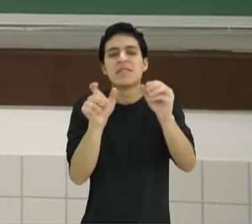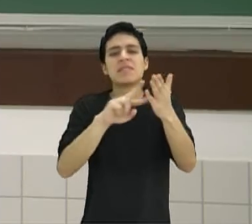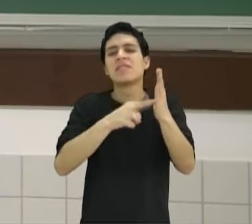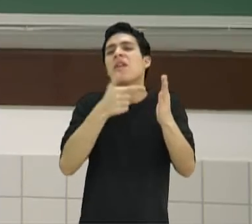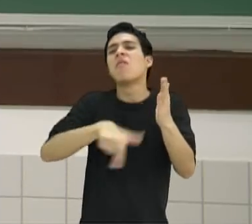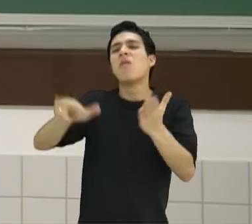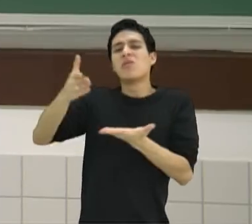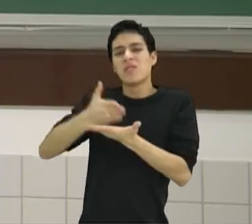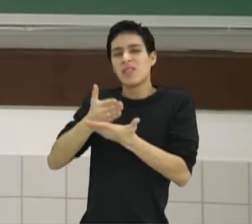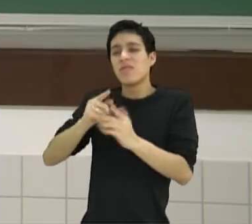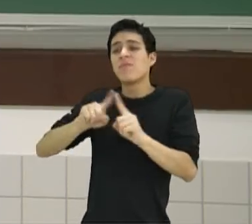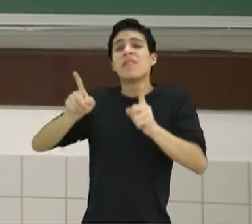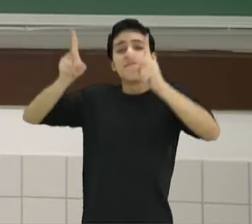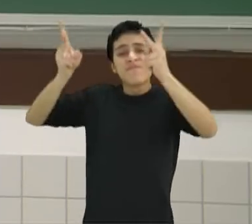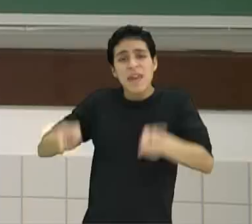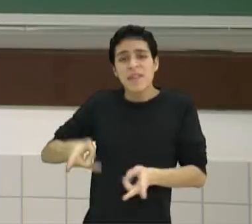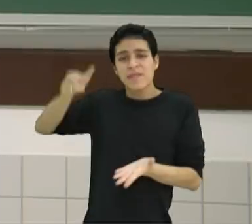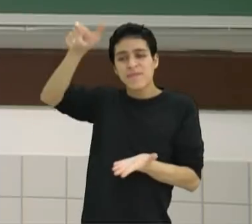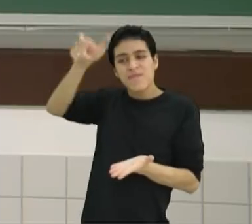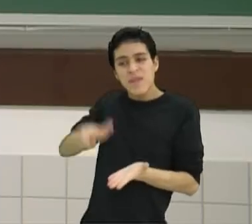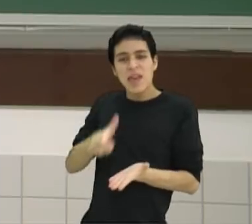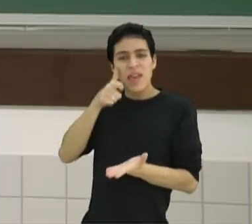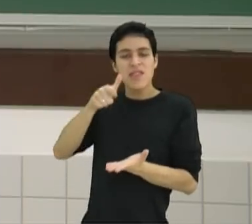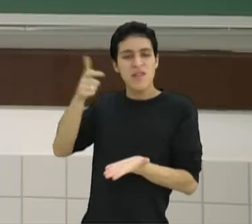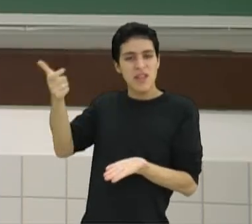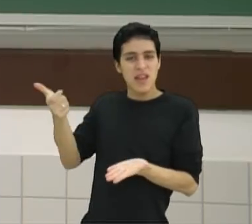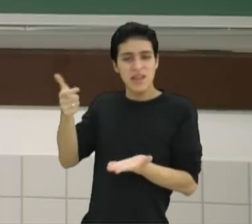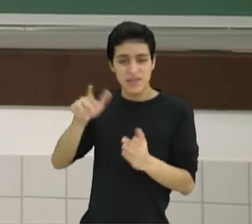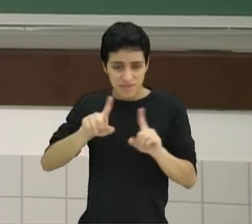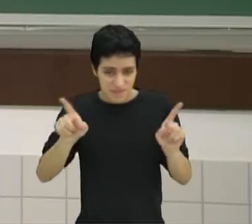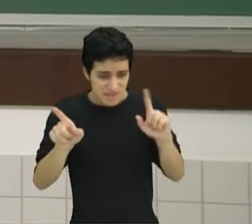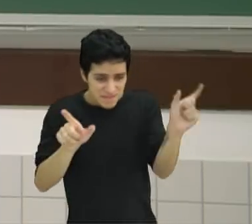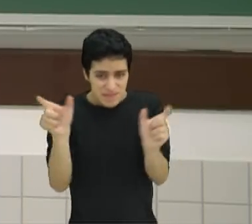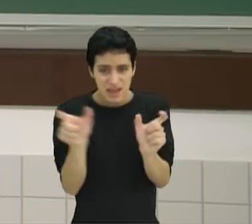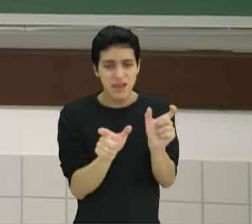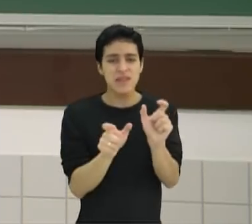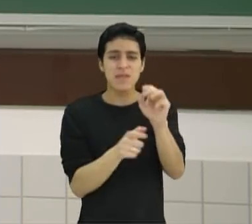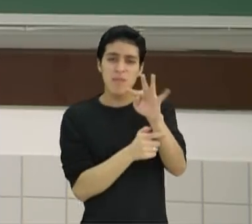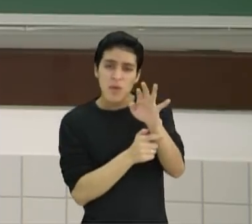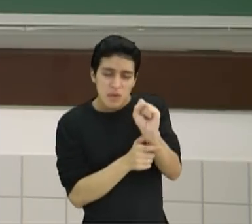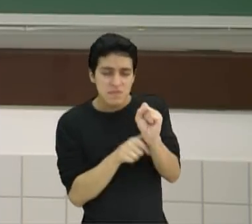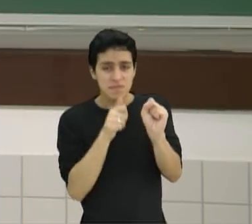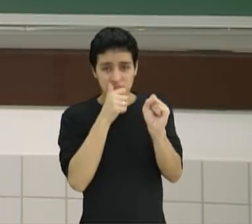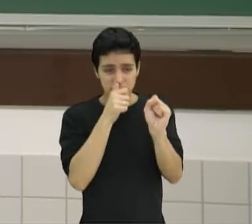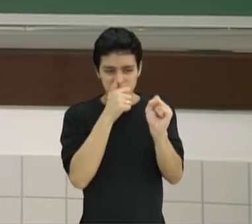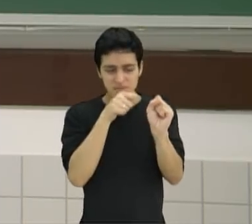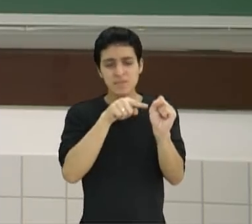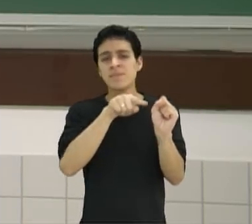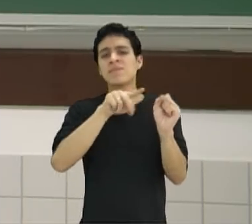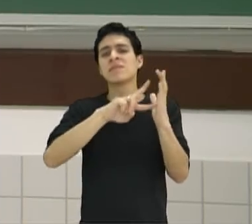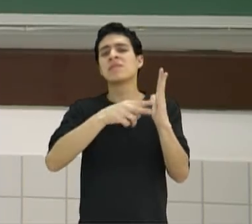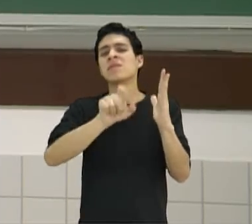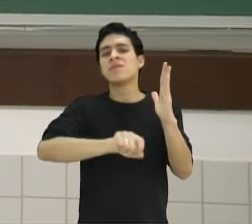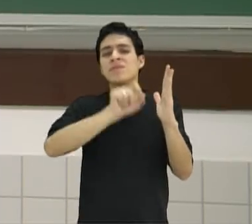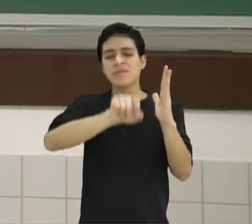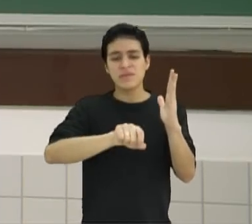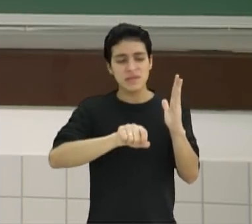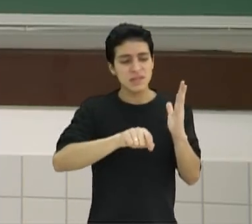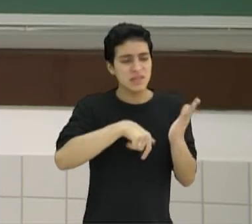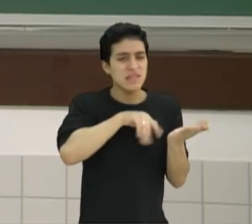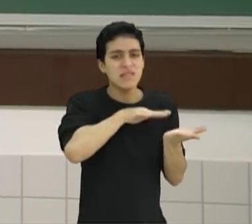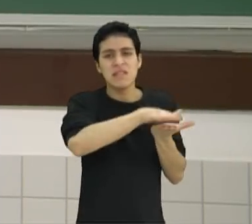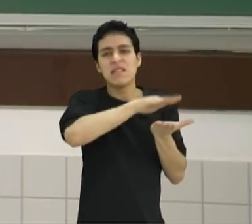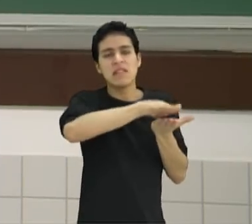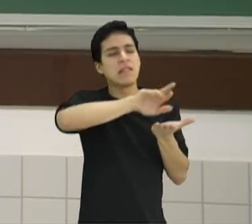obra com a mesma personagem. Já a palavra muitos, também do título, se refere às edições, às